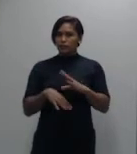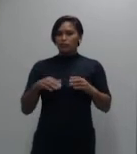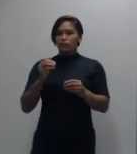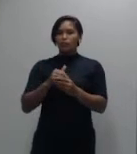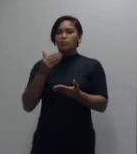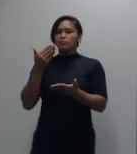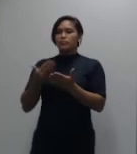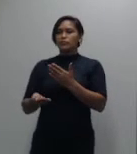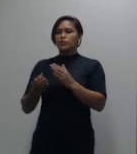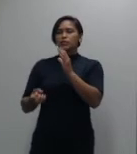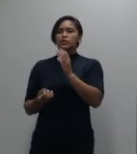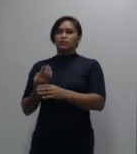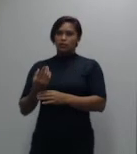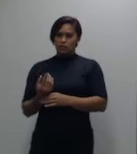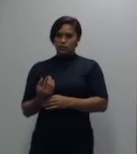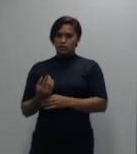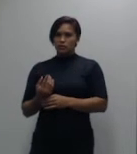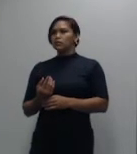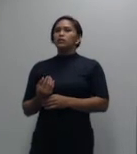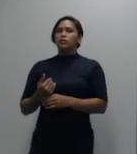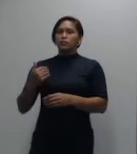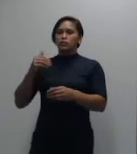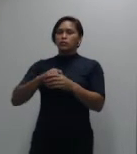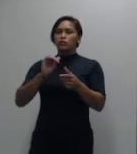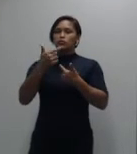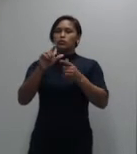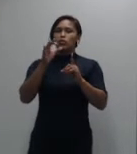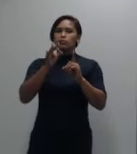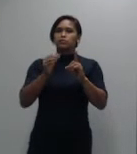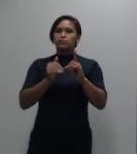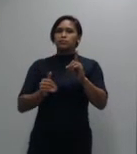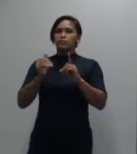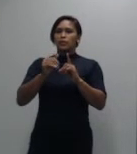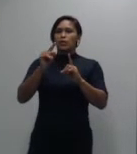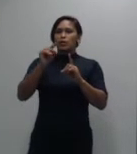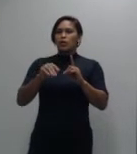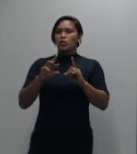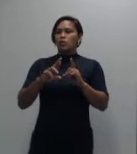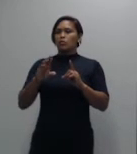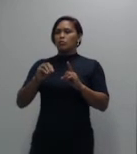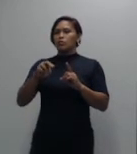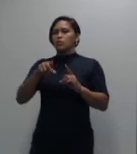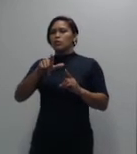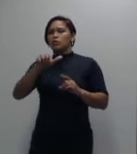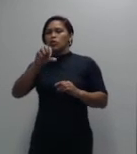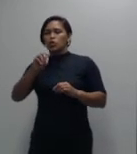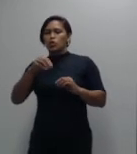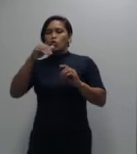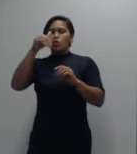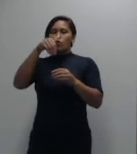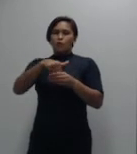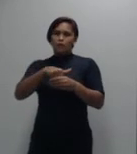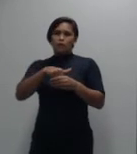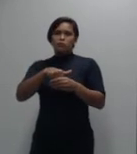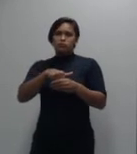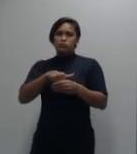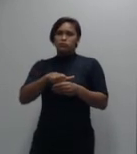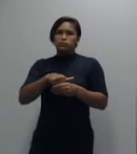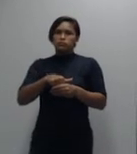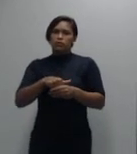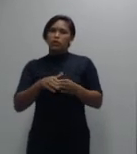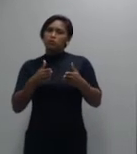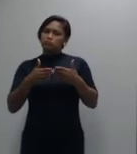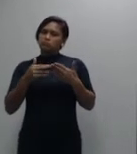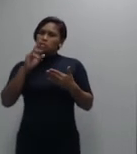na origem o voto de outro Desembargador eminente e mais no botão dano que um voto com um apartamento